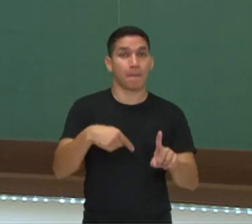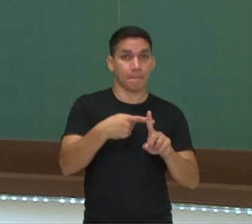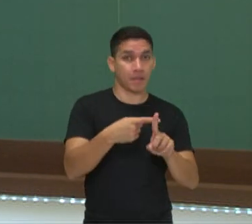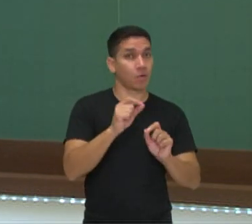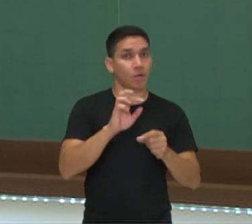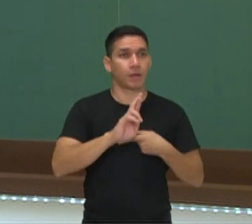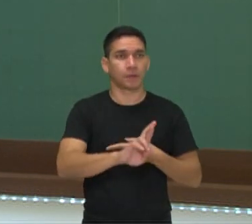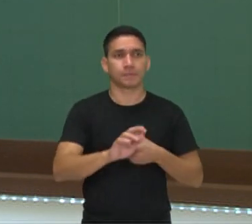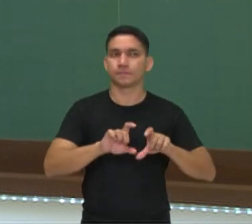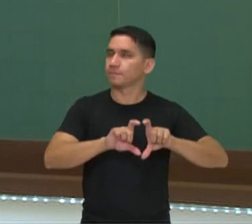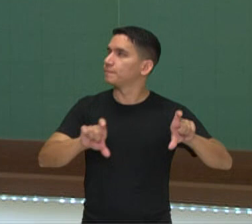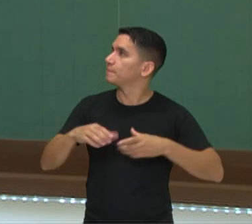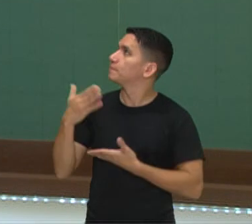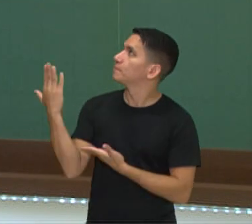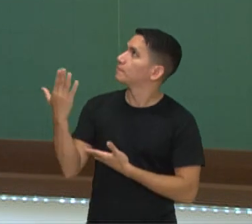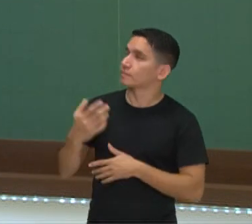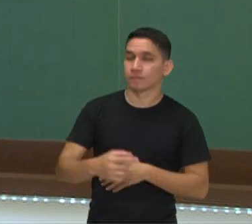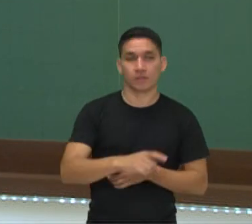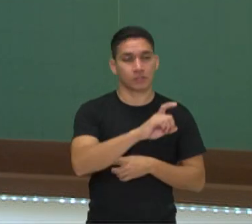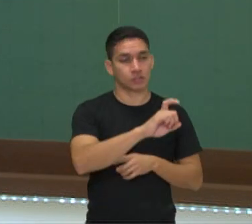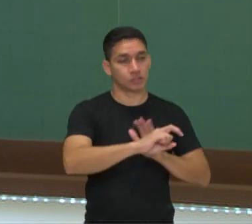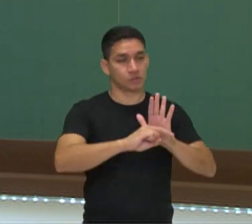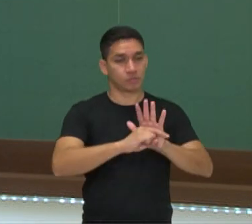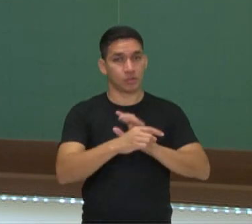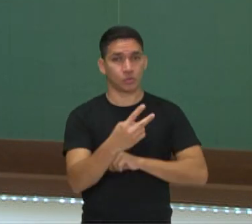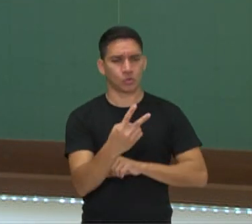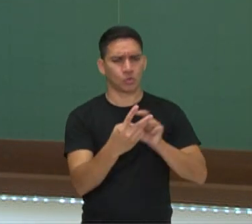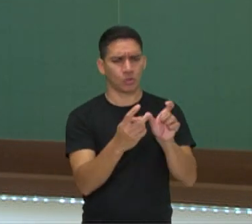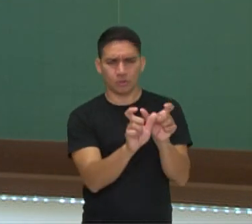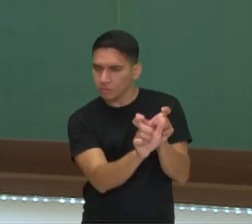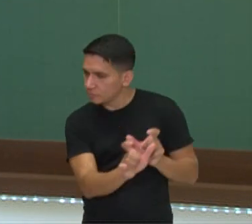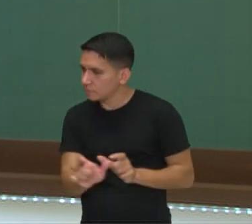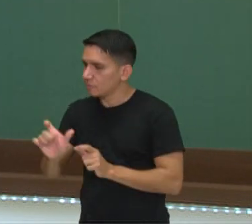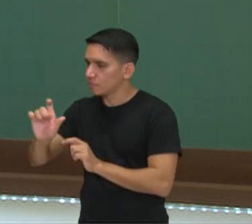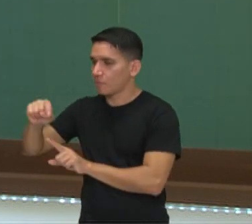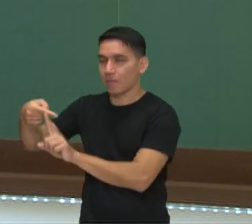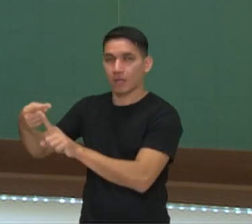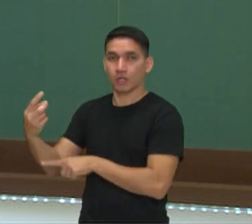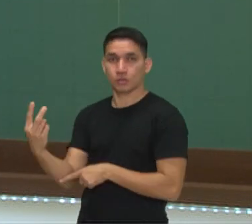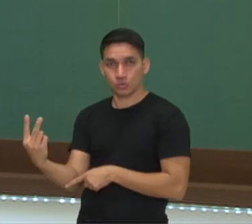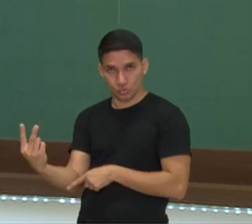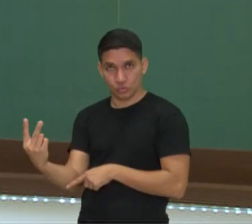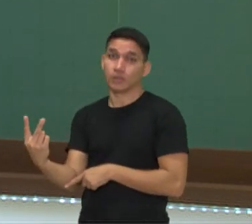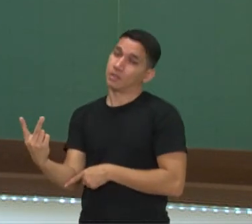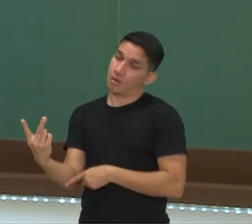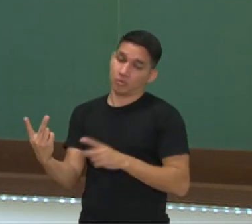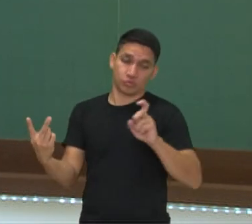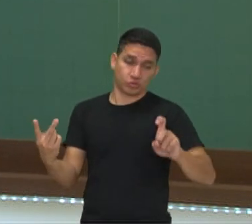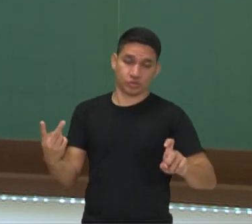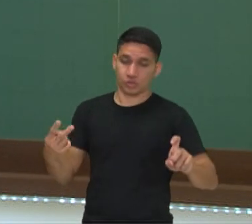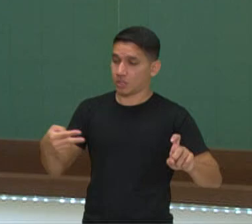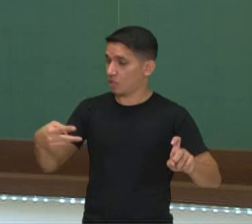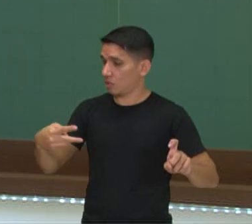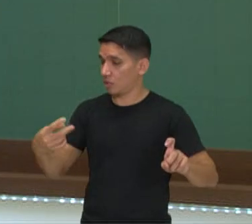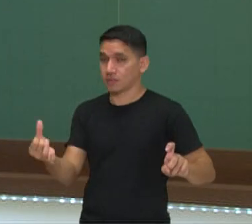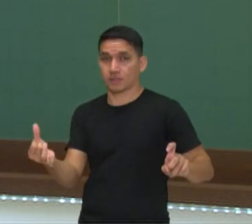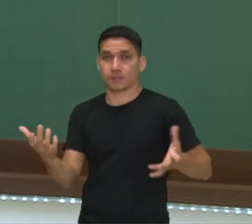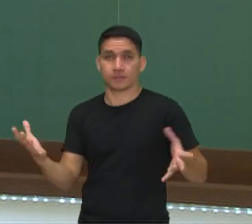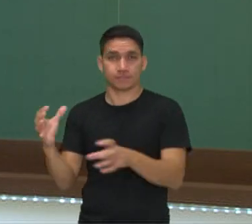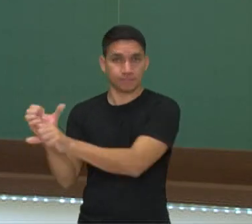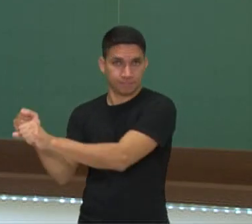eu tenho essa expressão. Menos 2 passa para o outro lado, mais 2, x igual a 6. E com o